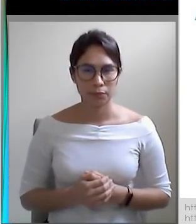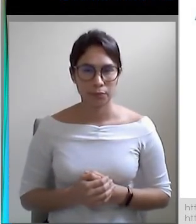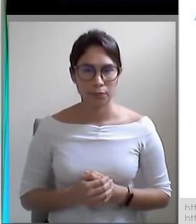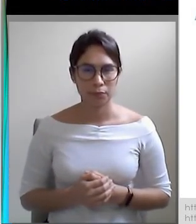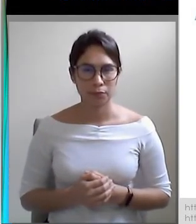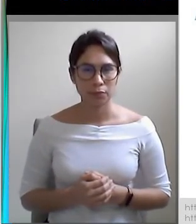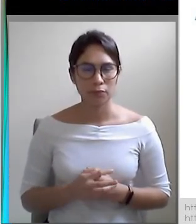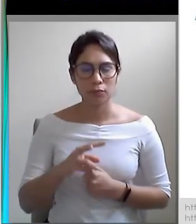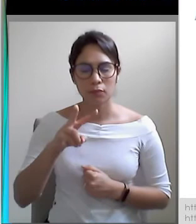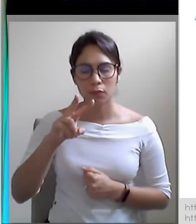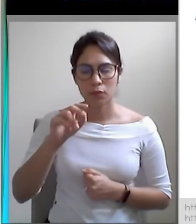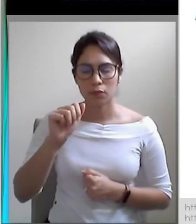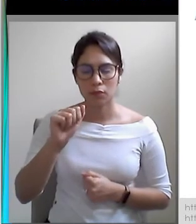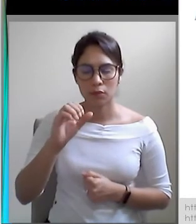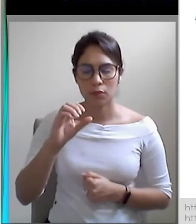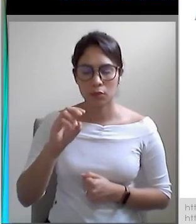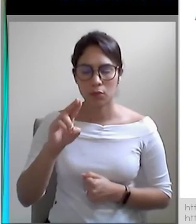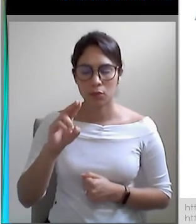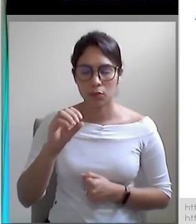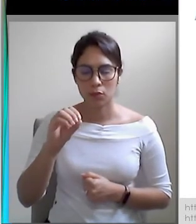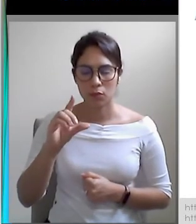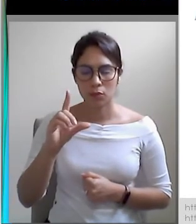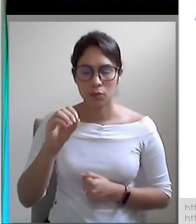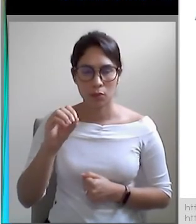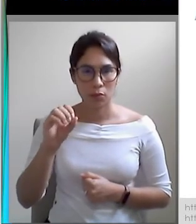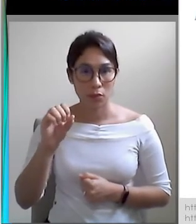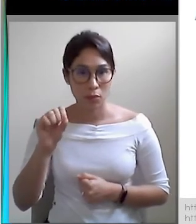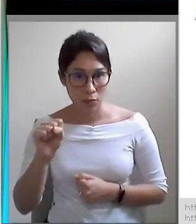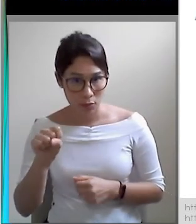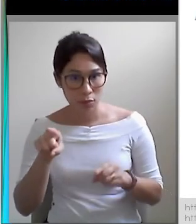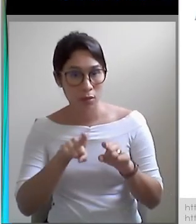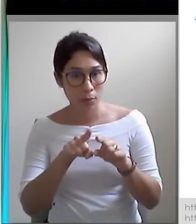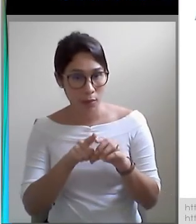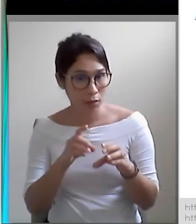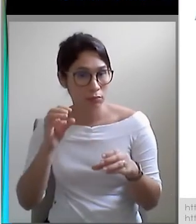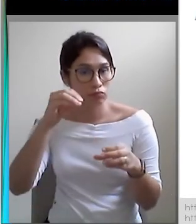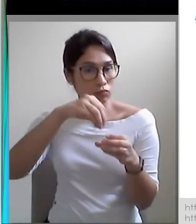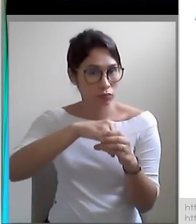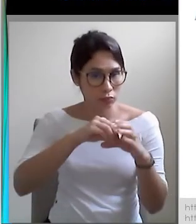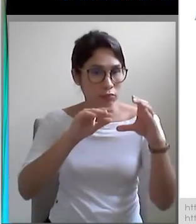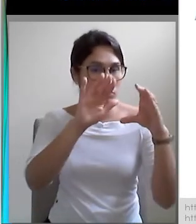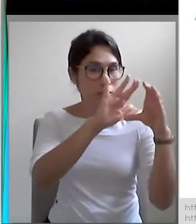Vacúolos também podem ser identificados no citoplasma.